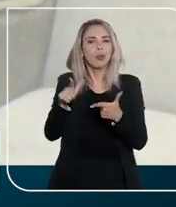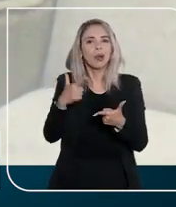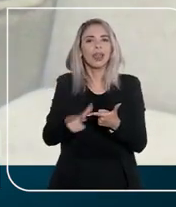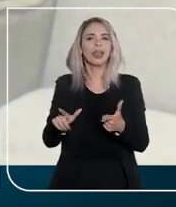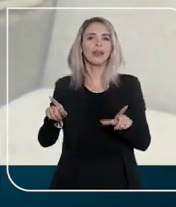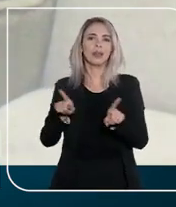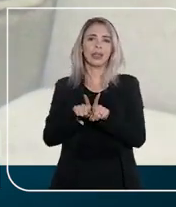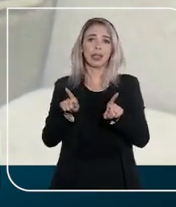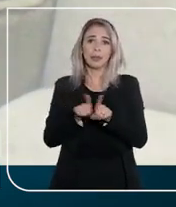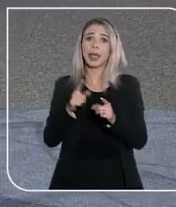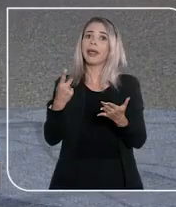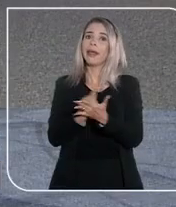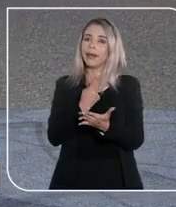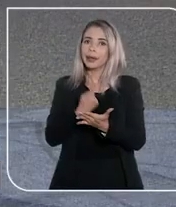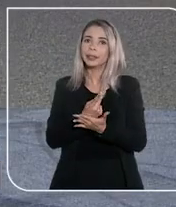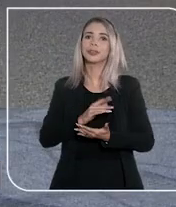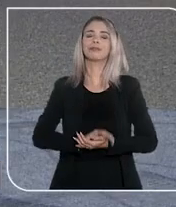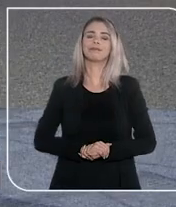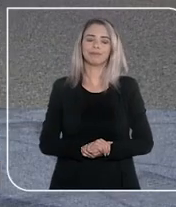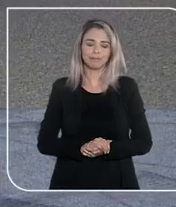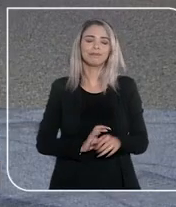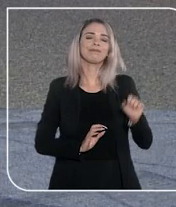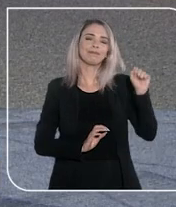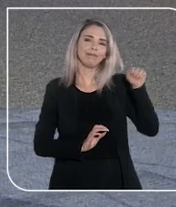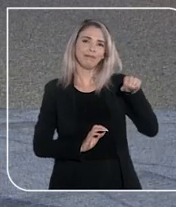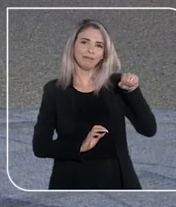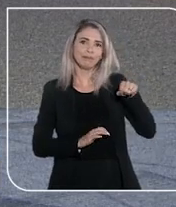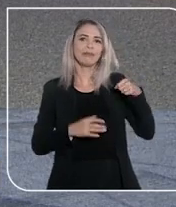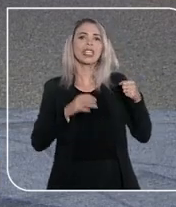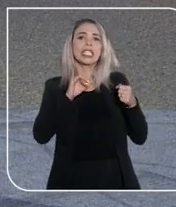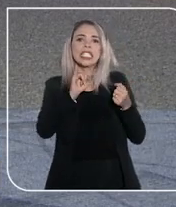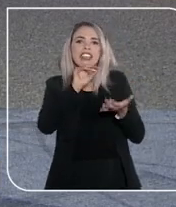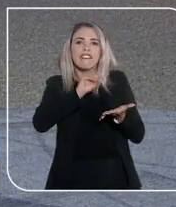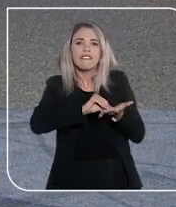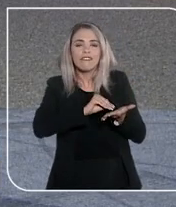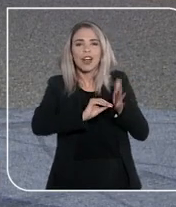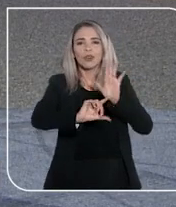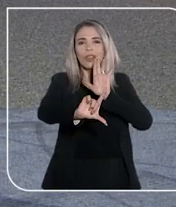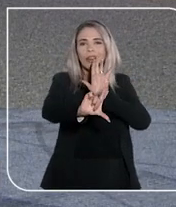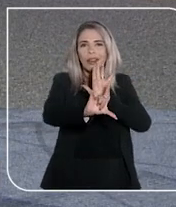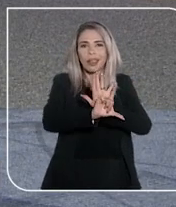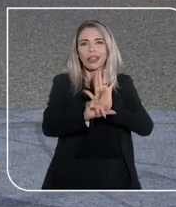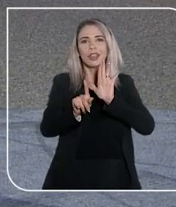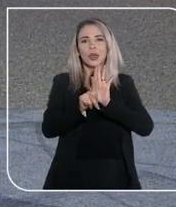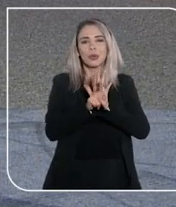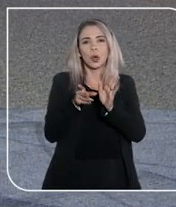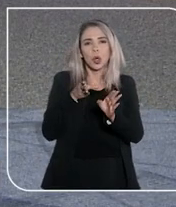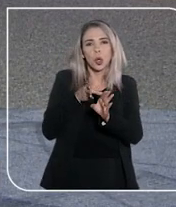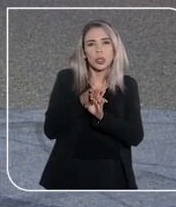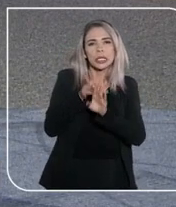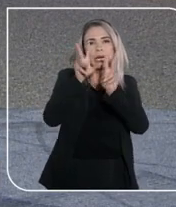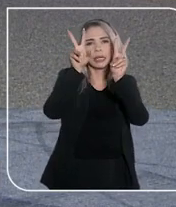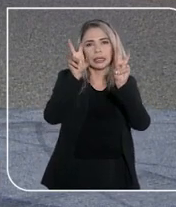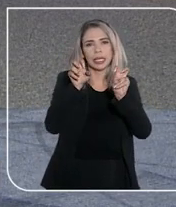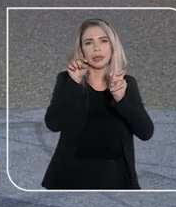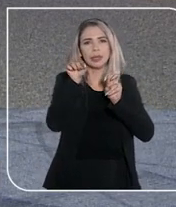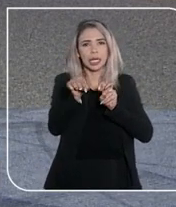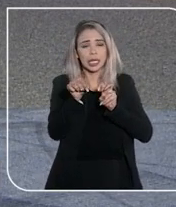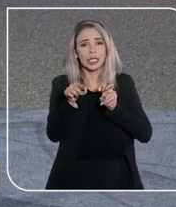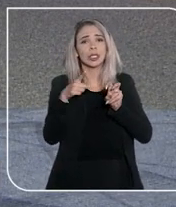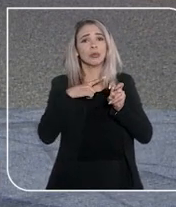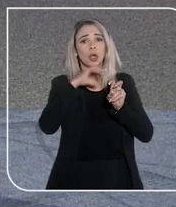evitar também fraudes. Na ausência de um amparo legislativo para direcionar melhor essa questão aí